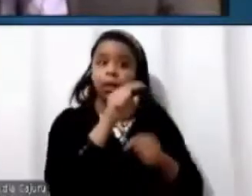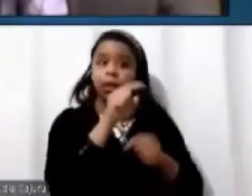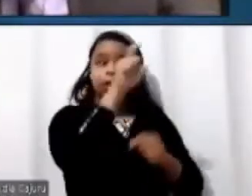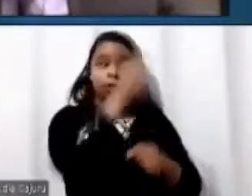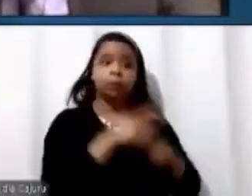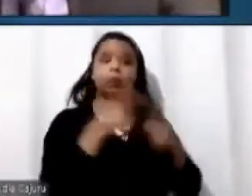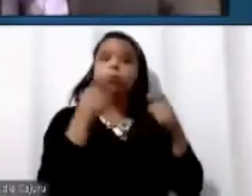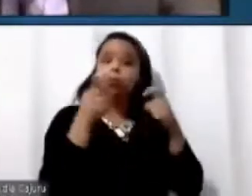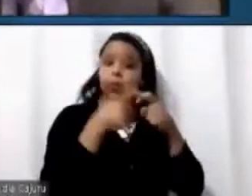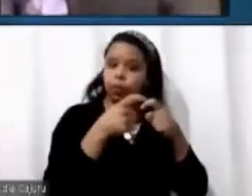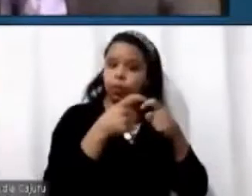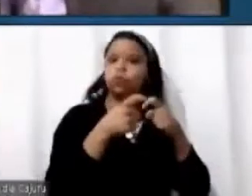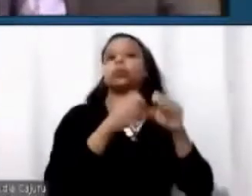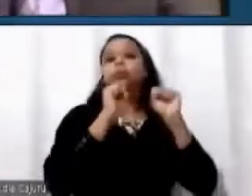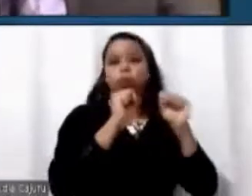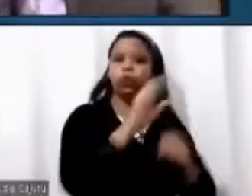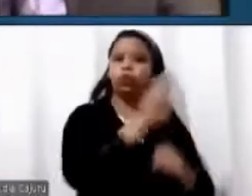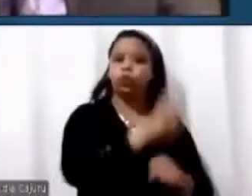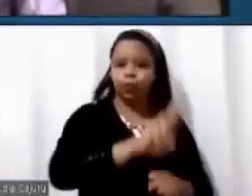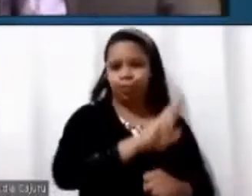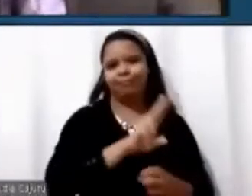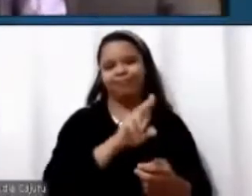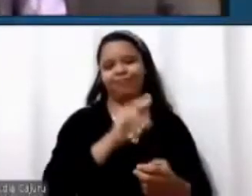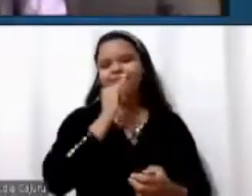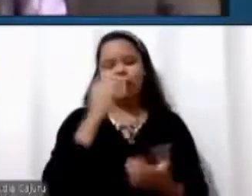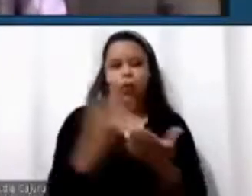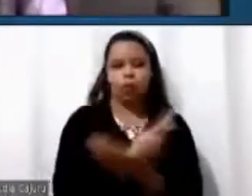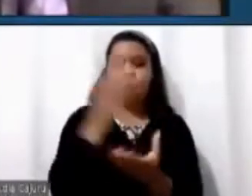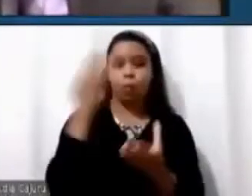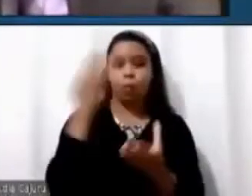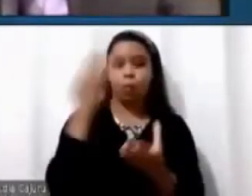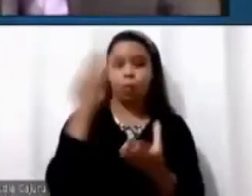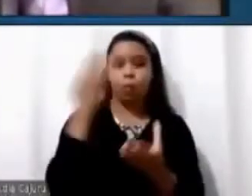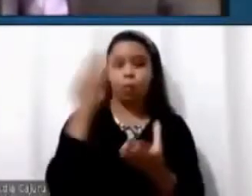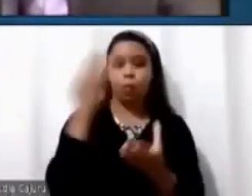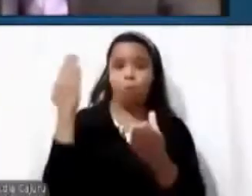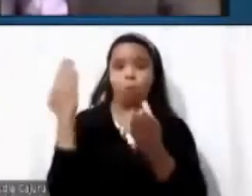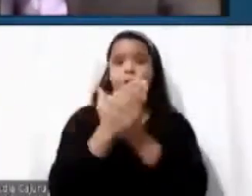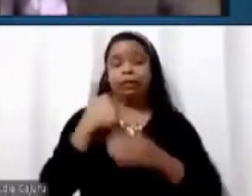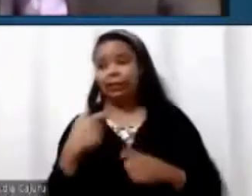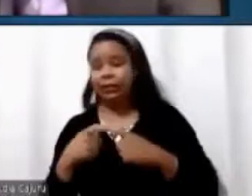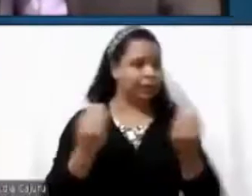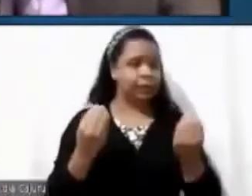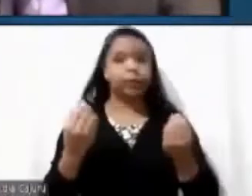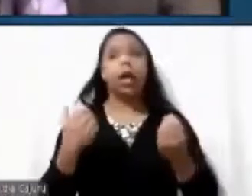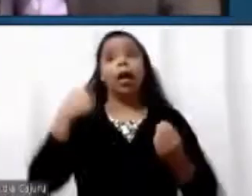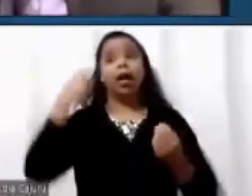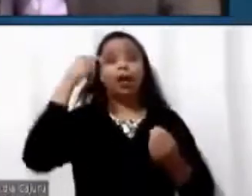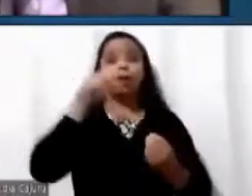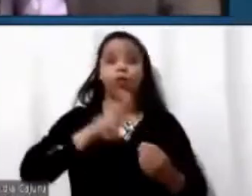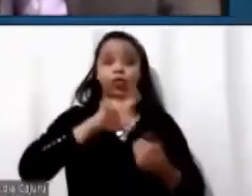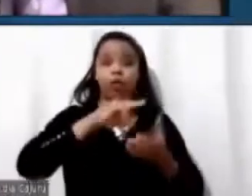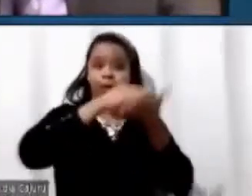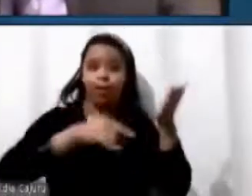o conteúdo do prontuário na sua própria defesa, artigo 89 do Código de Ética Médica. E aí sobram